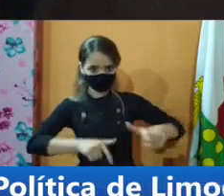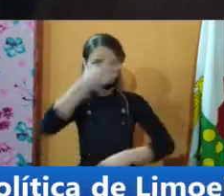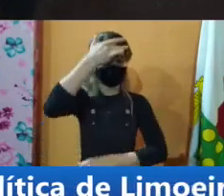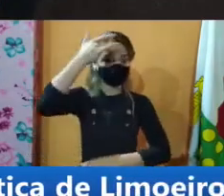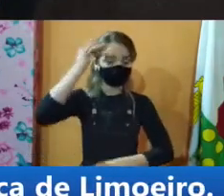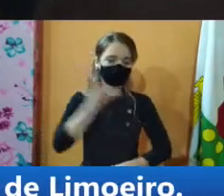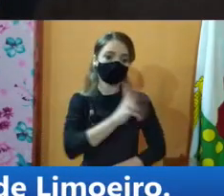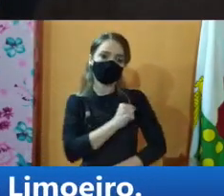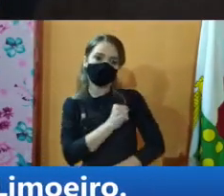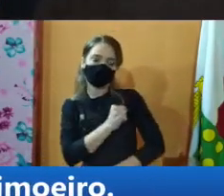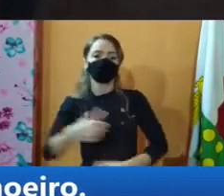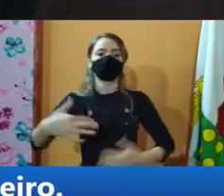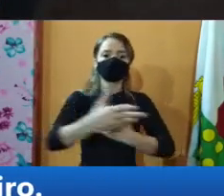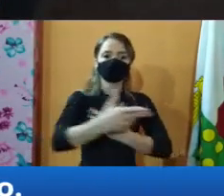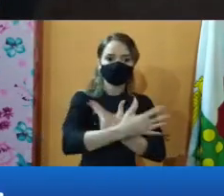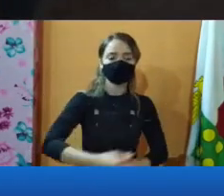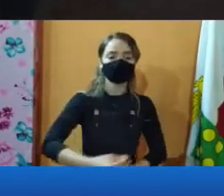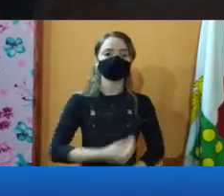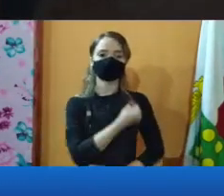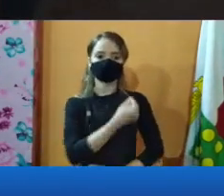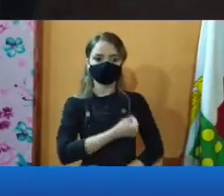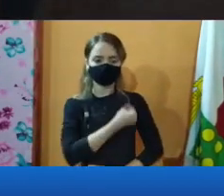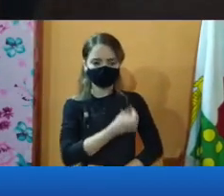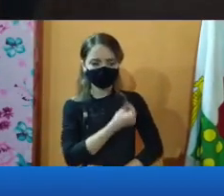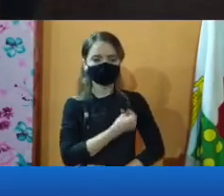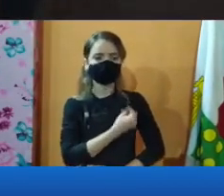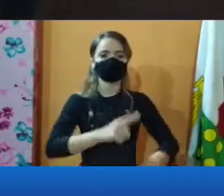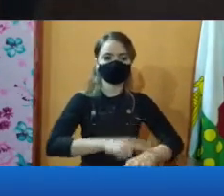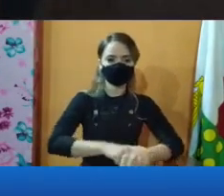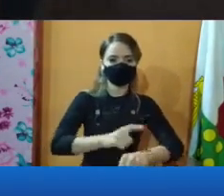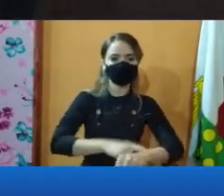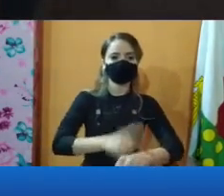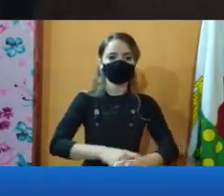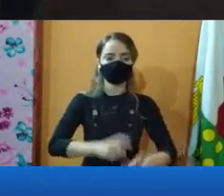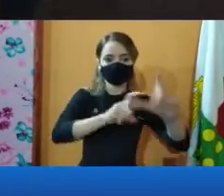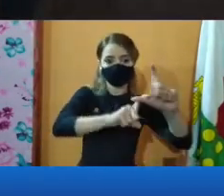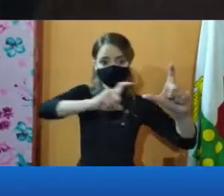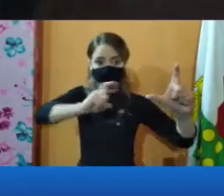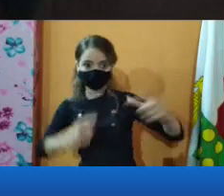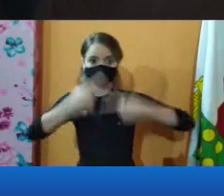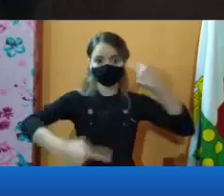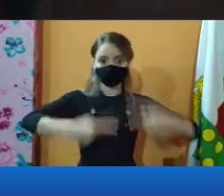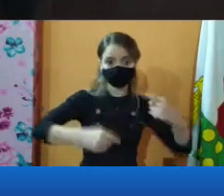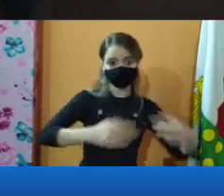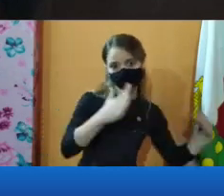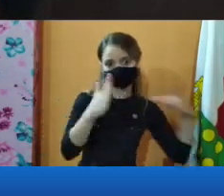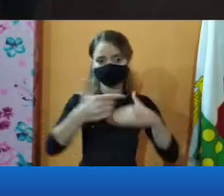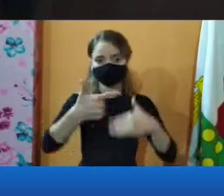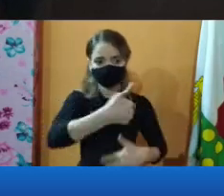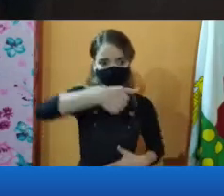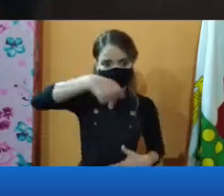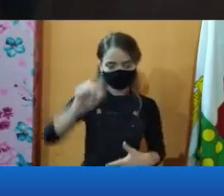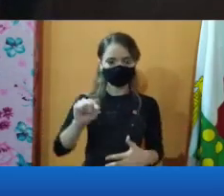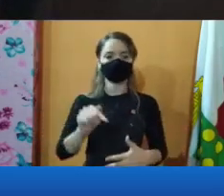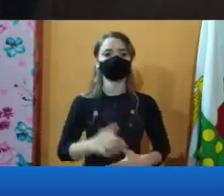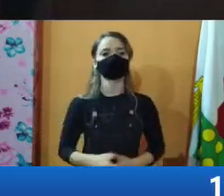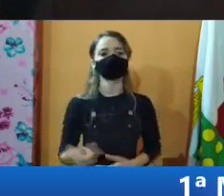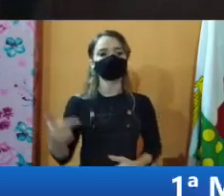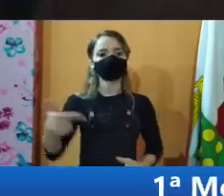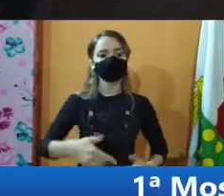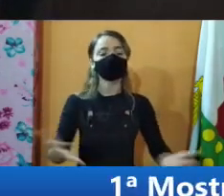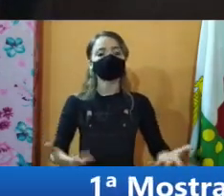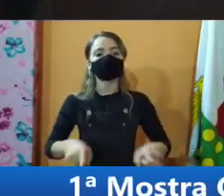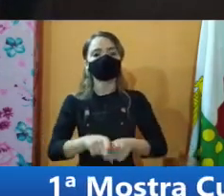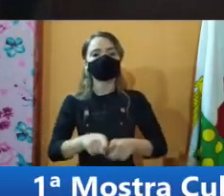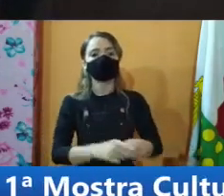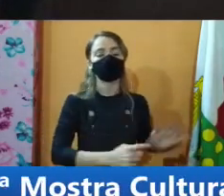que amam essa cidade, estão vivenciando esse momento de emancipação política que vai até ainda o dia 27. E hoje aqui estamos fazendo